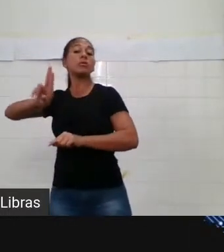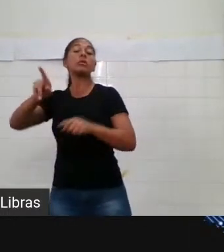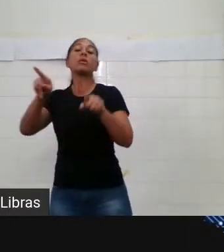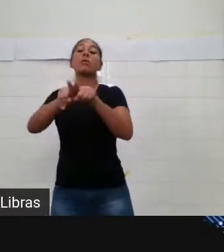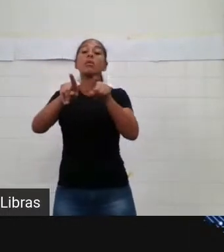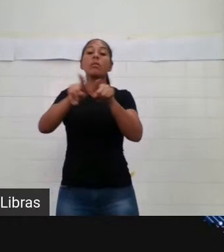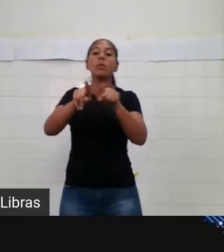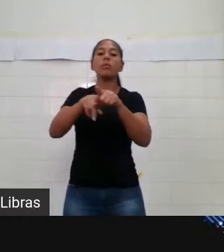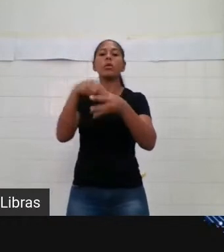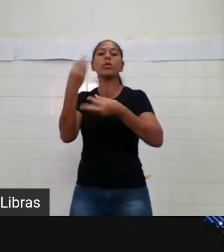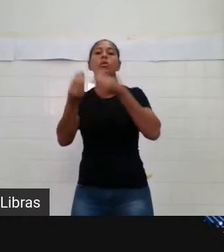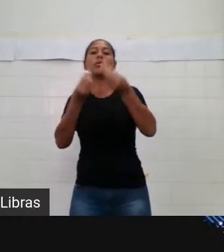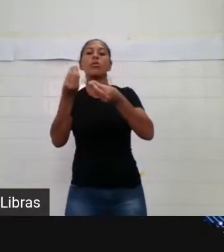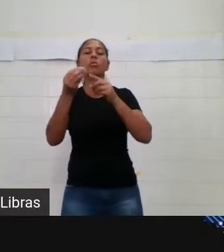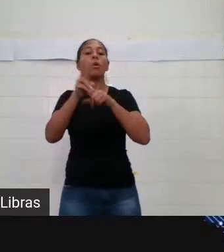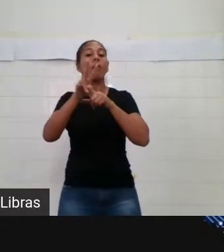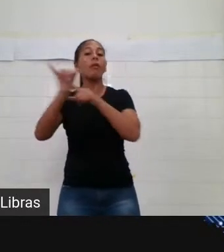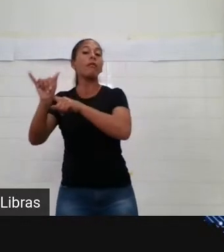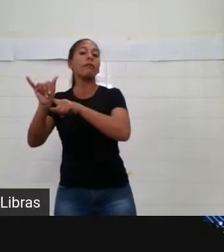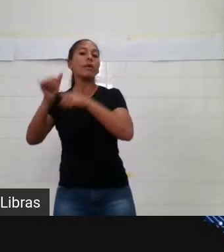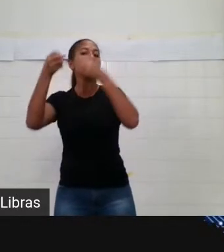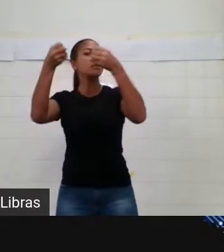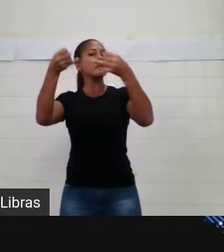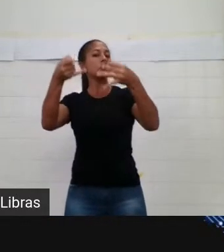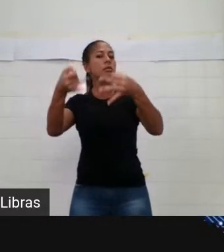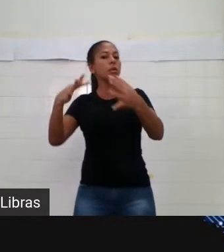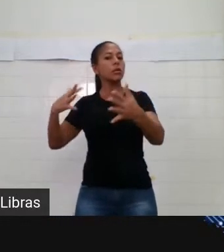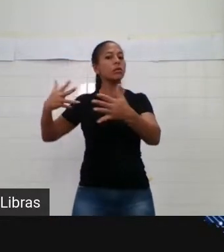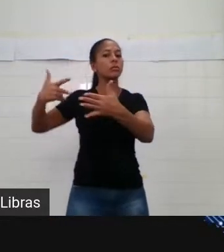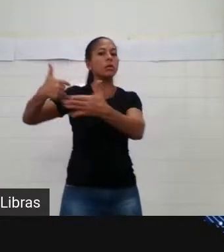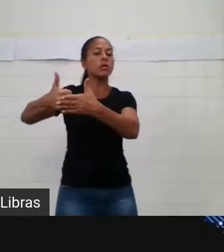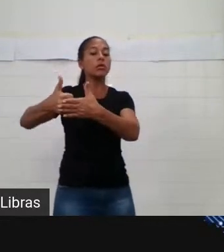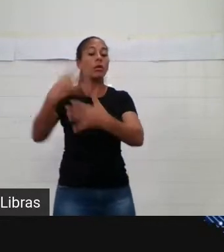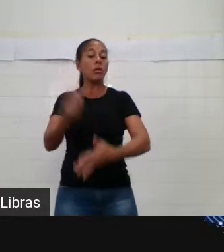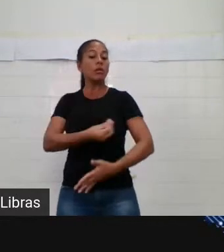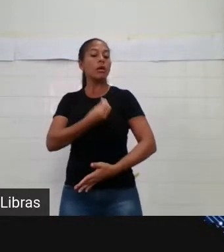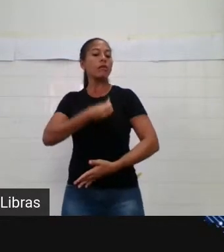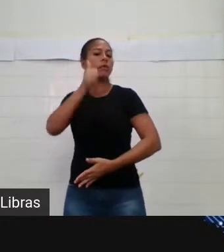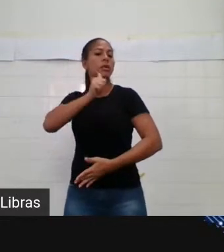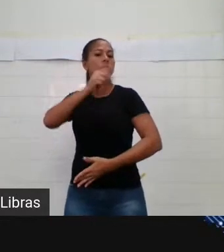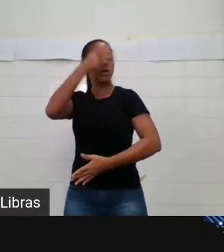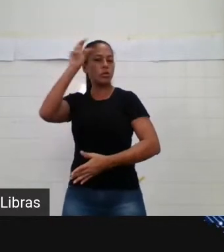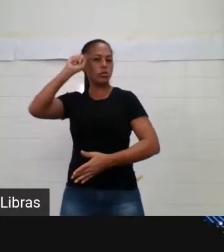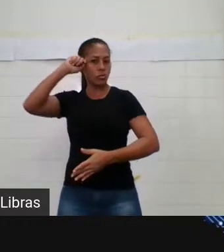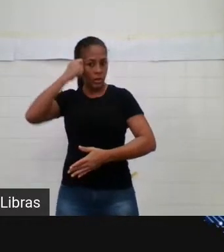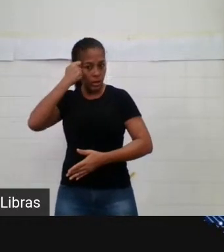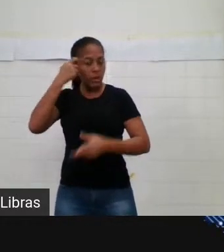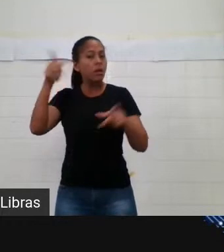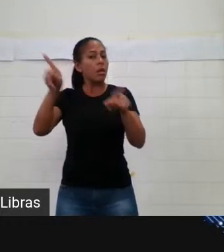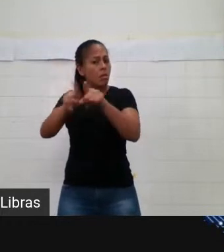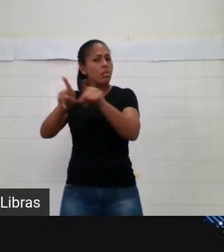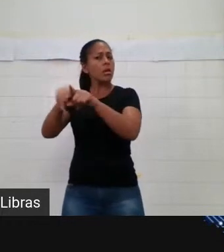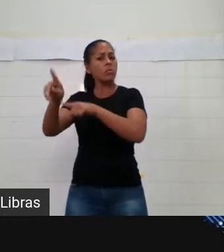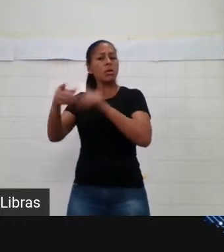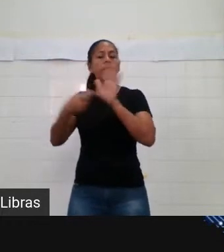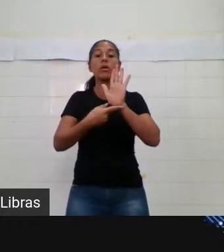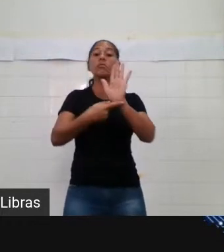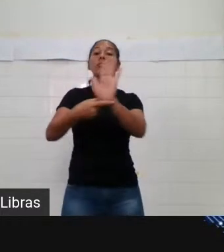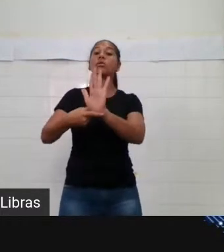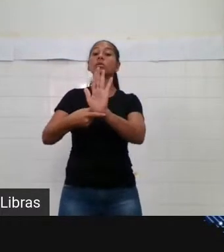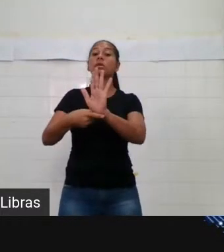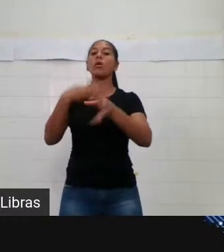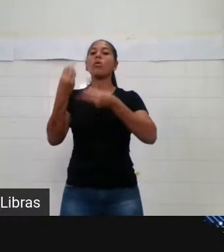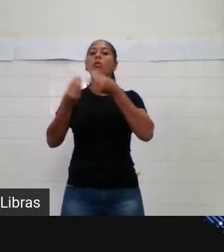Conceição vai falar da trajetória de uma mulher negra, vai colocar essa mulher negra em cena,